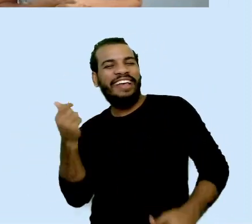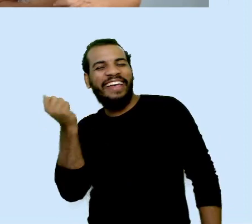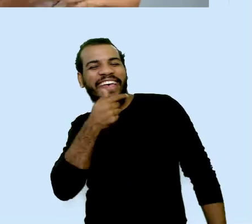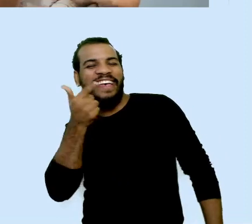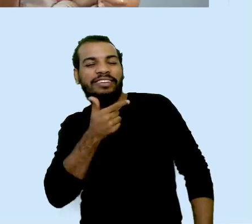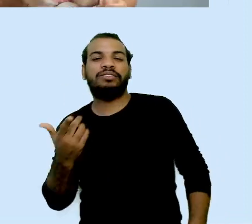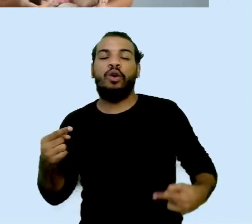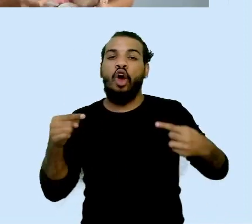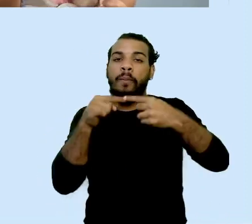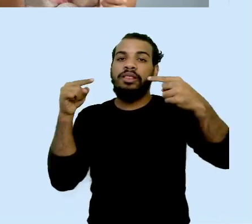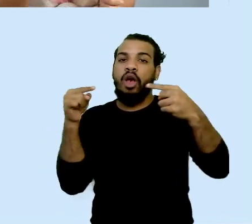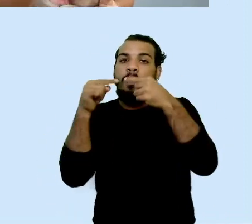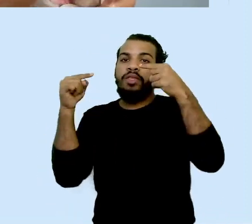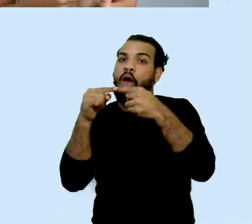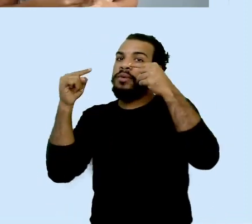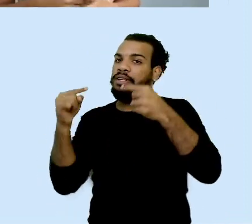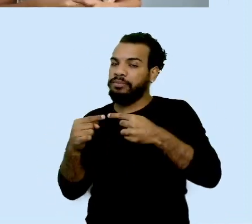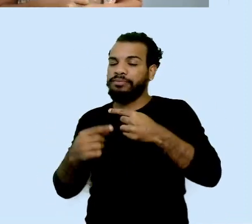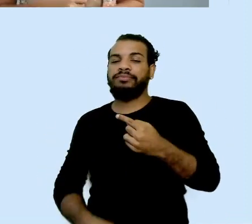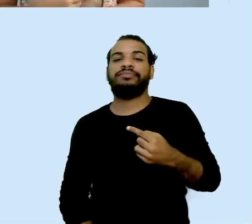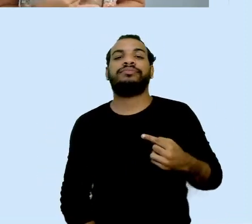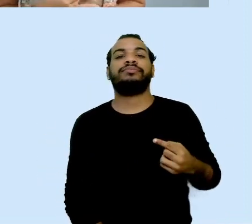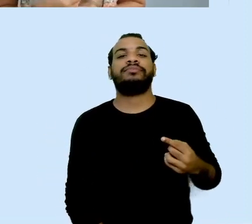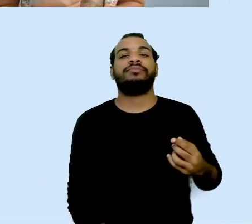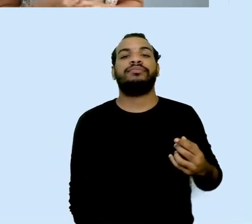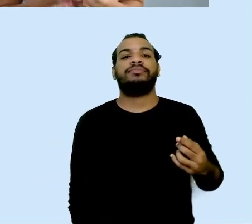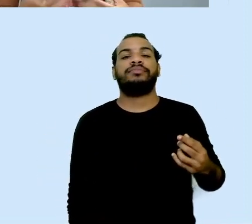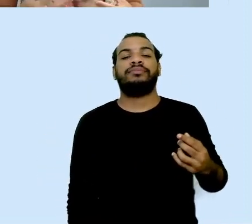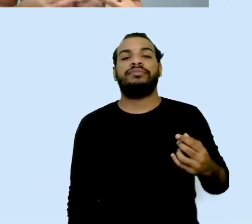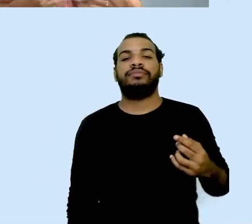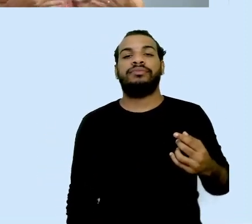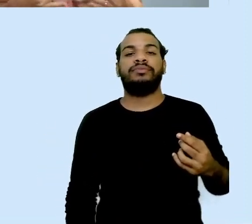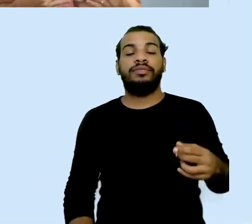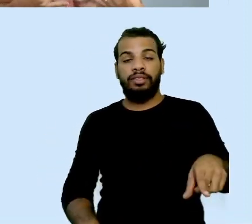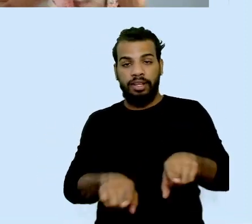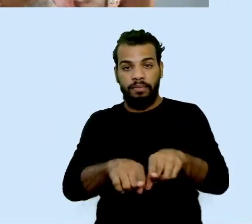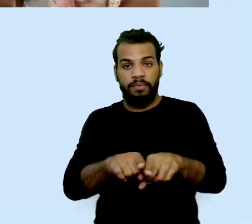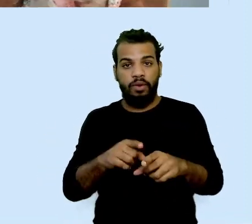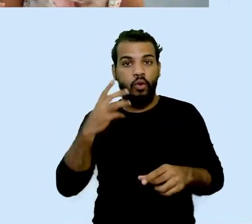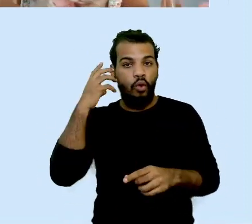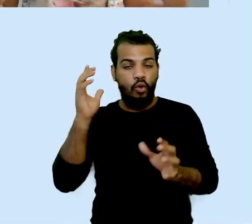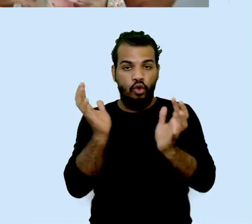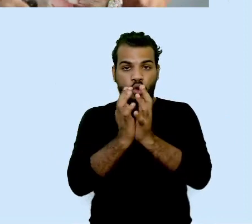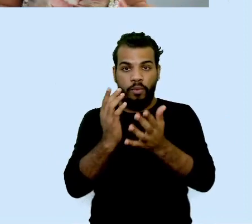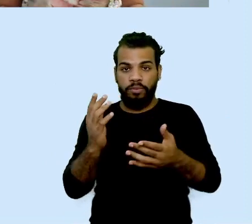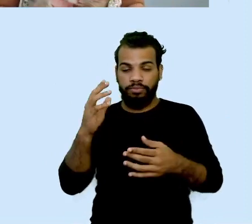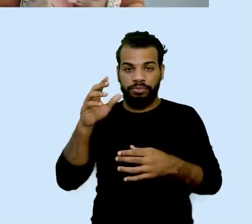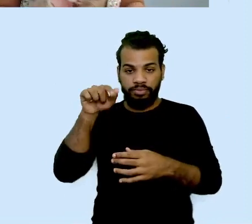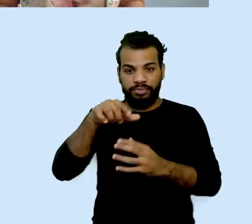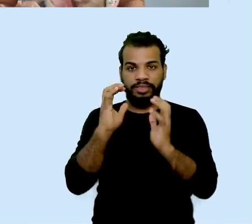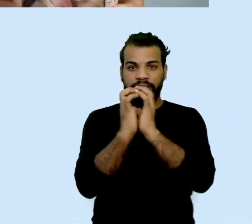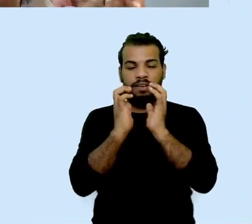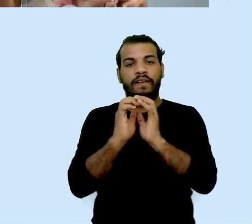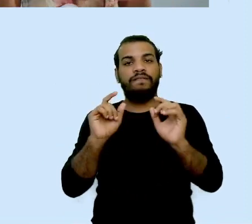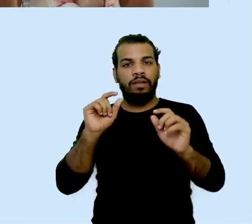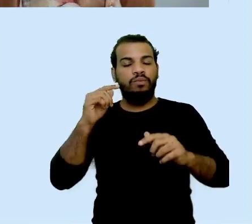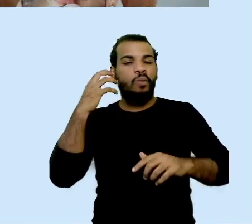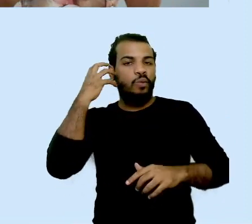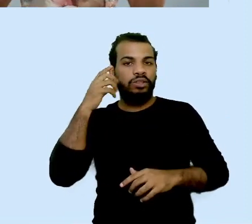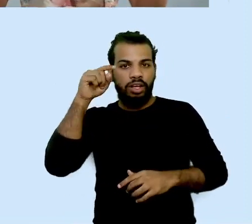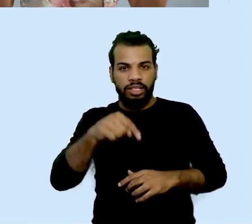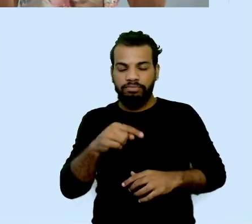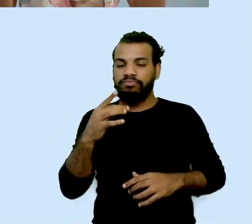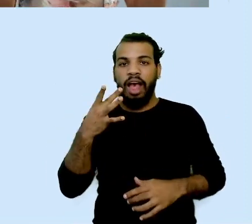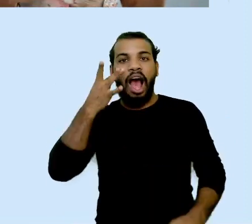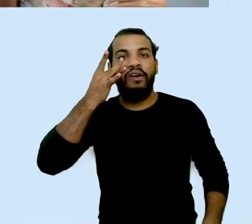sons. Inclusive, tem alguns grupos aqui do Recife, por exemplo, que fazem o trabalho de música ao vivo. Então, além de música